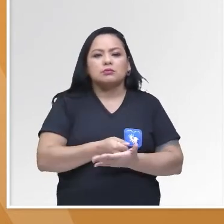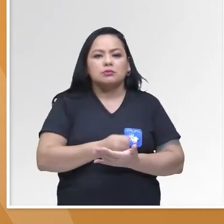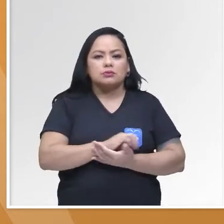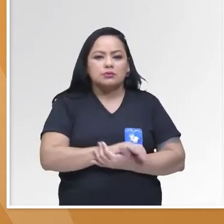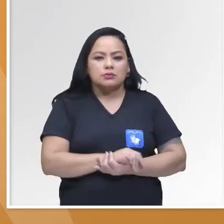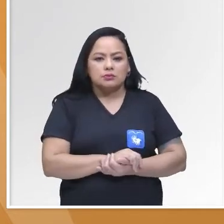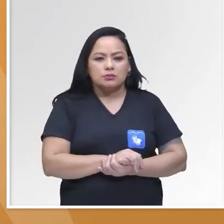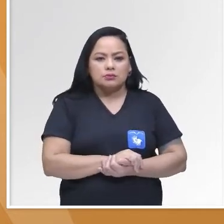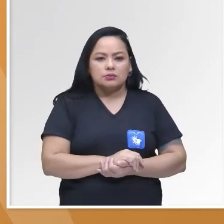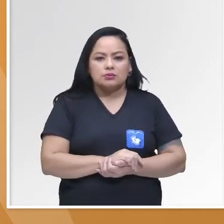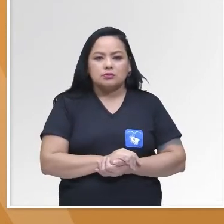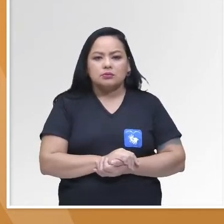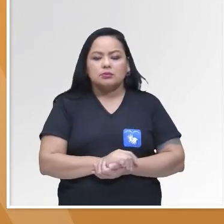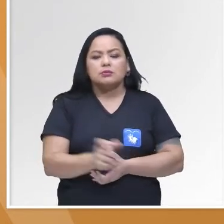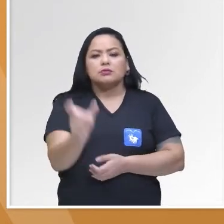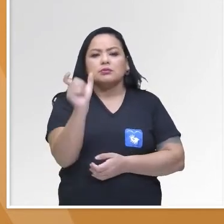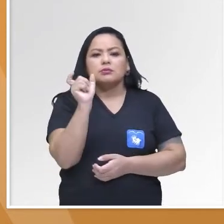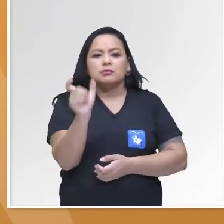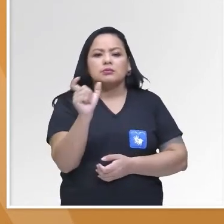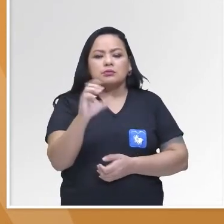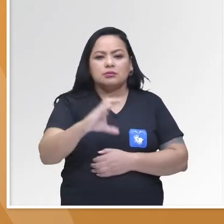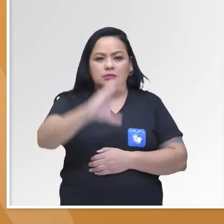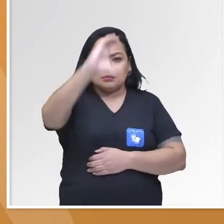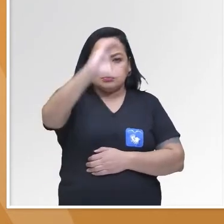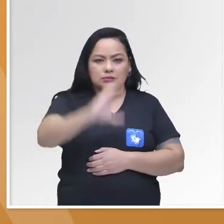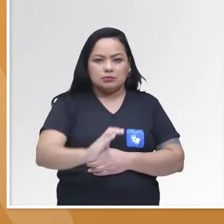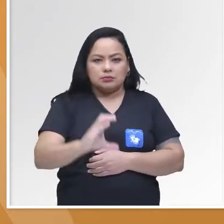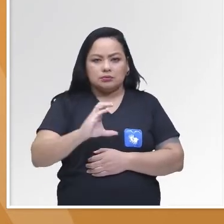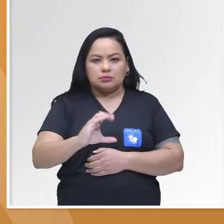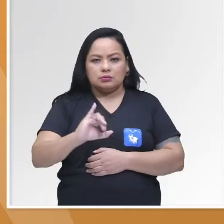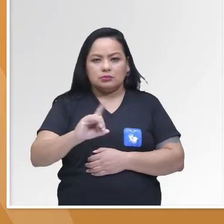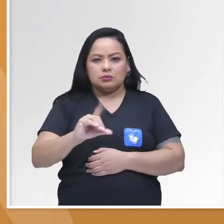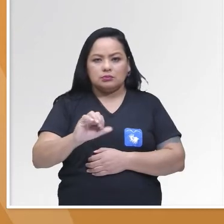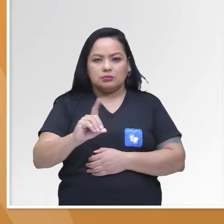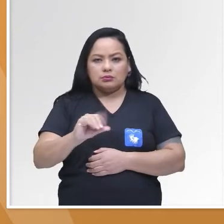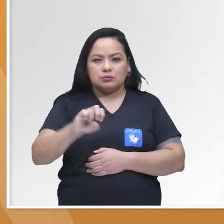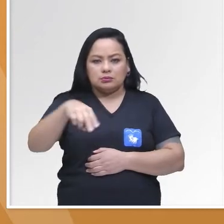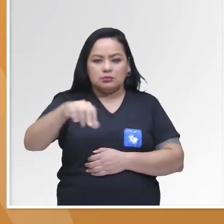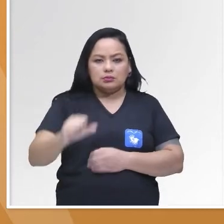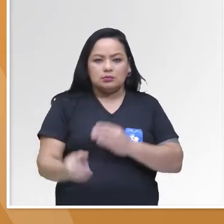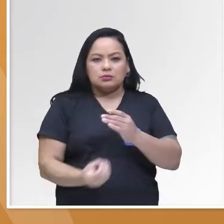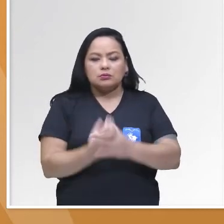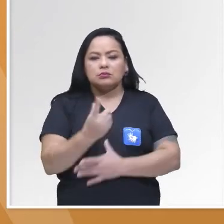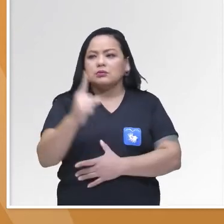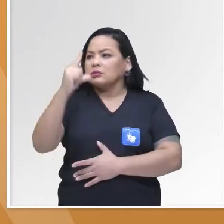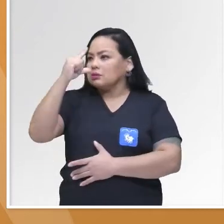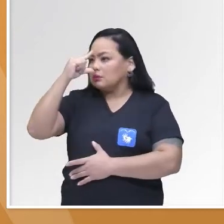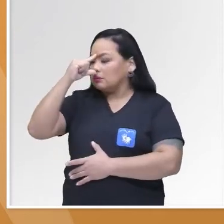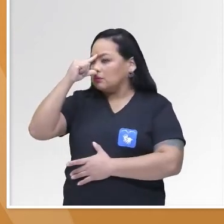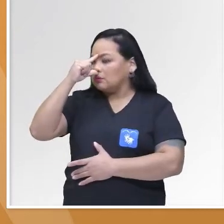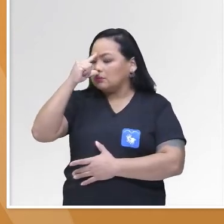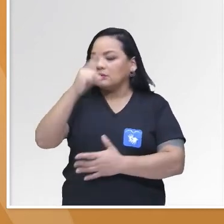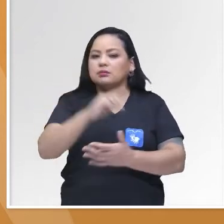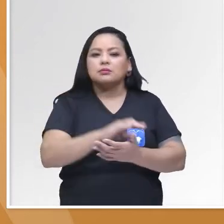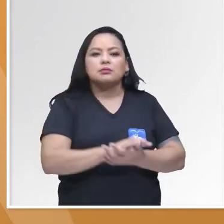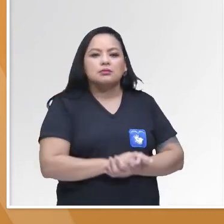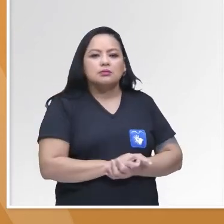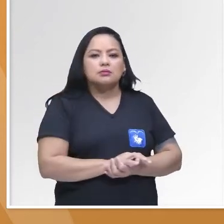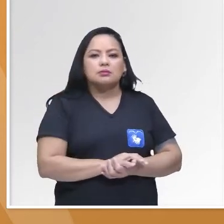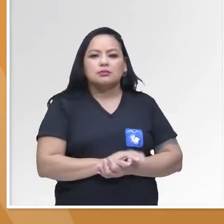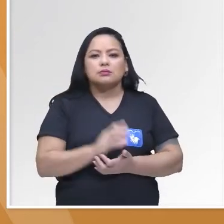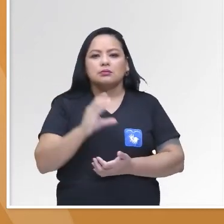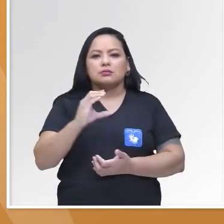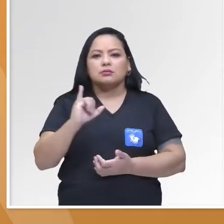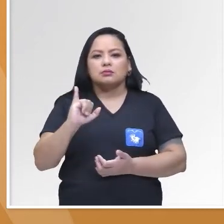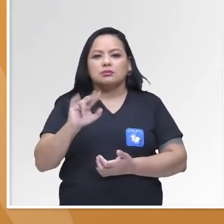deveres. A expressão cidadania vem da língua latina, vem do latim